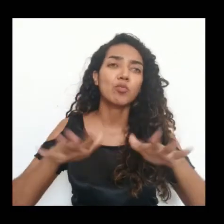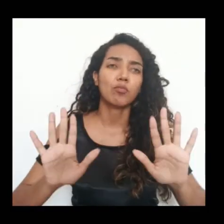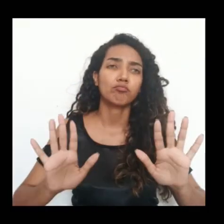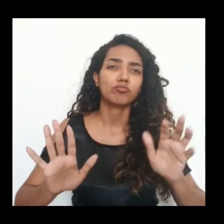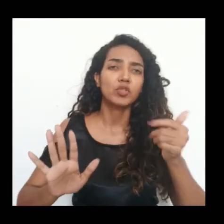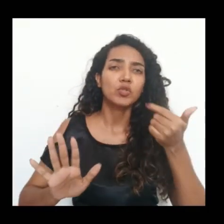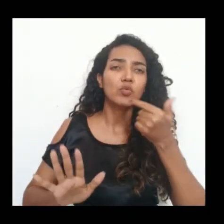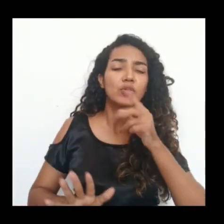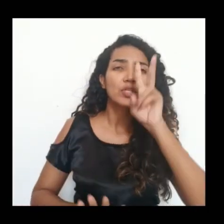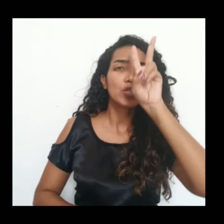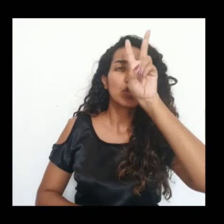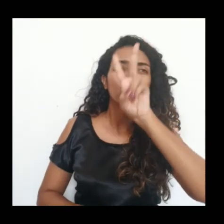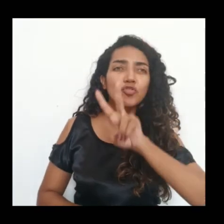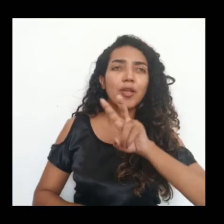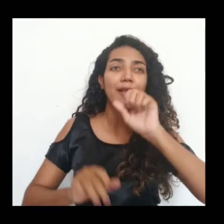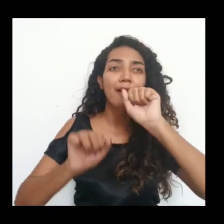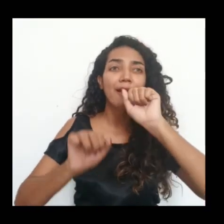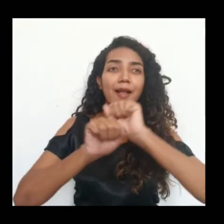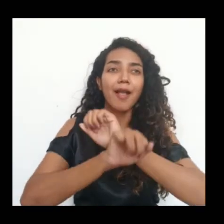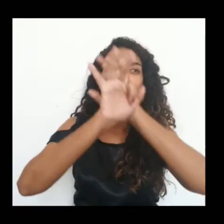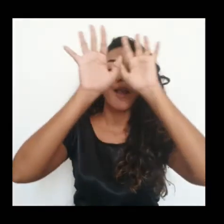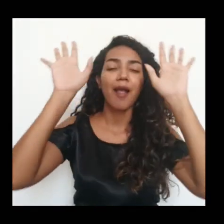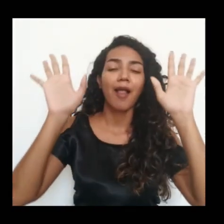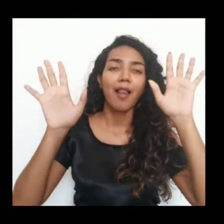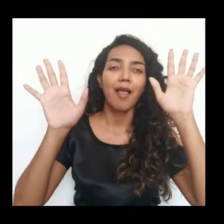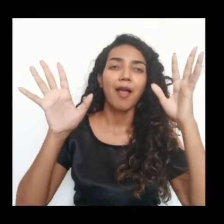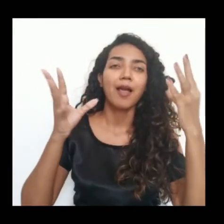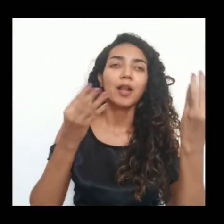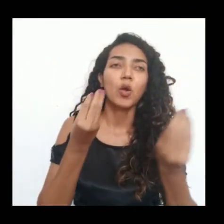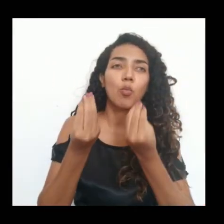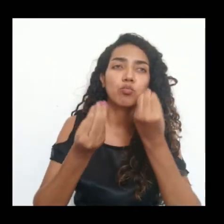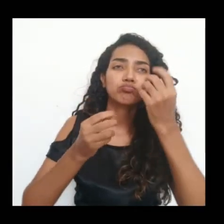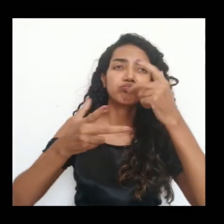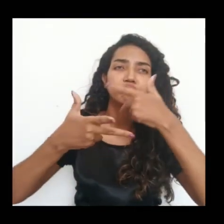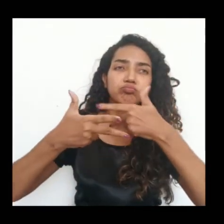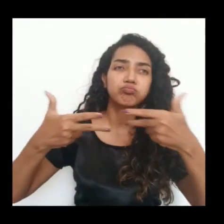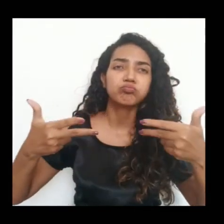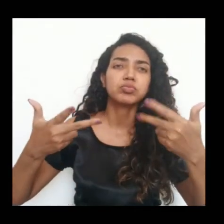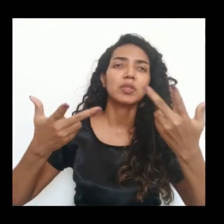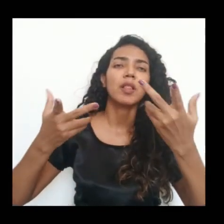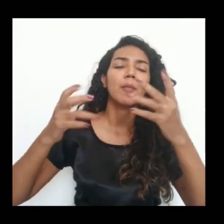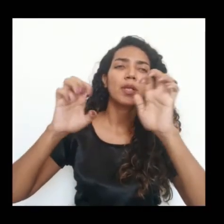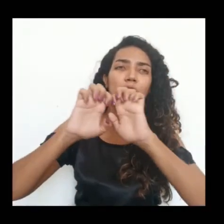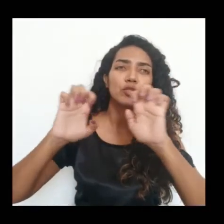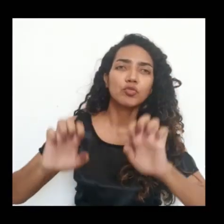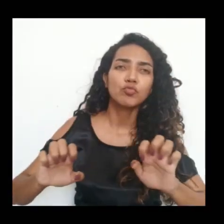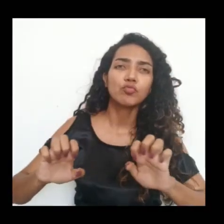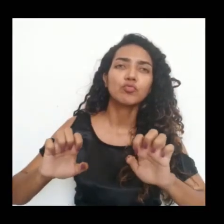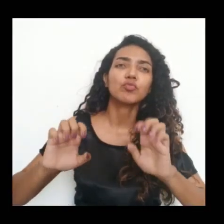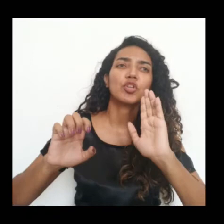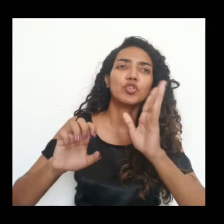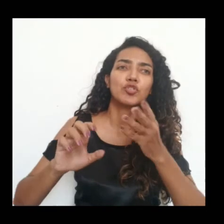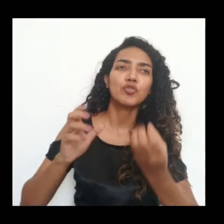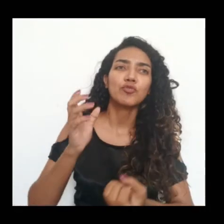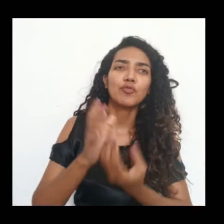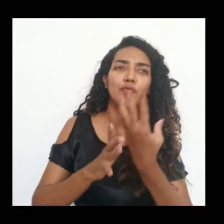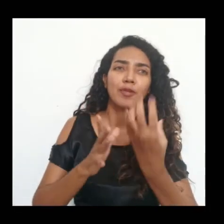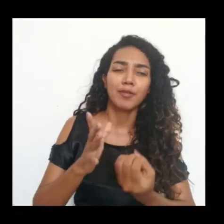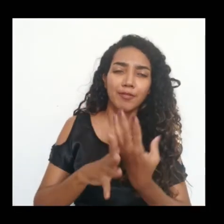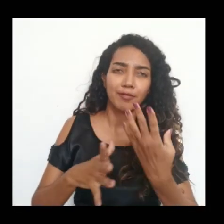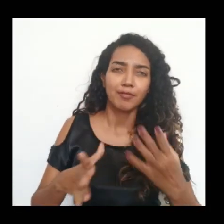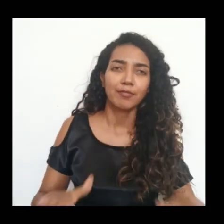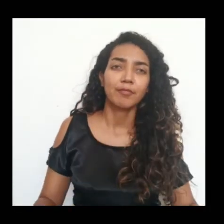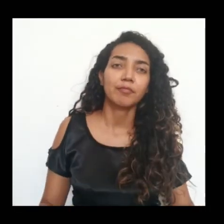mais clara, né, os elementos, as estruturas que foram definidas. Né? Normalmente a gente define